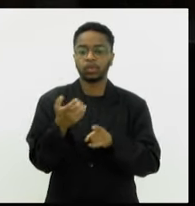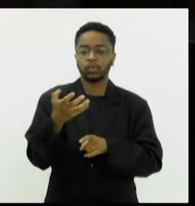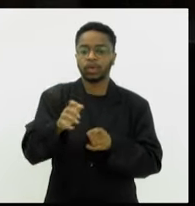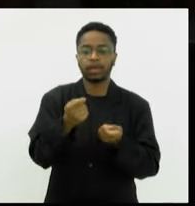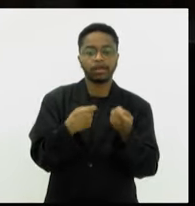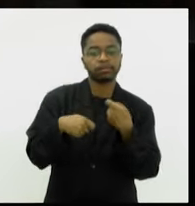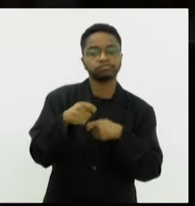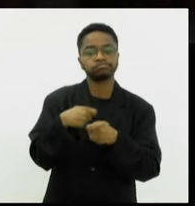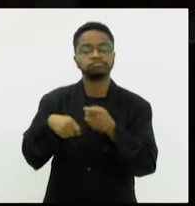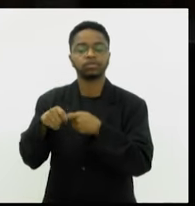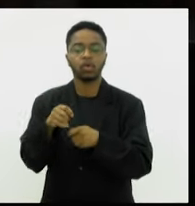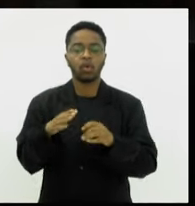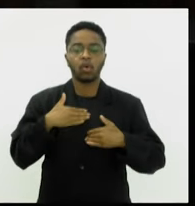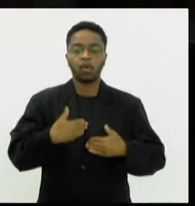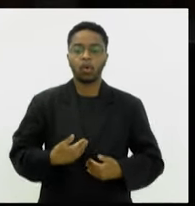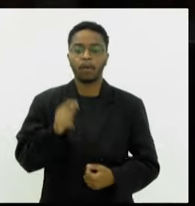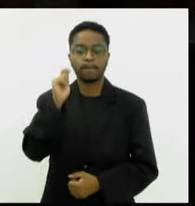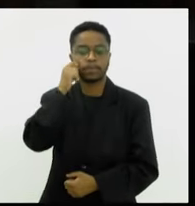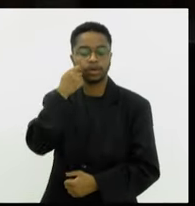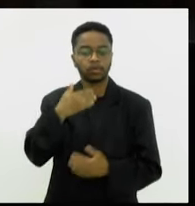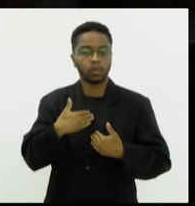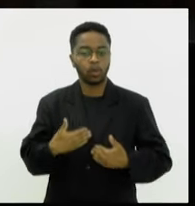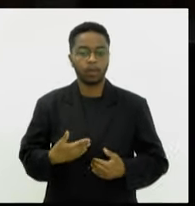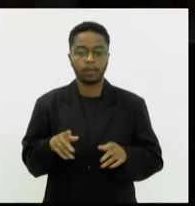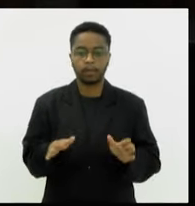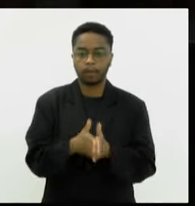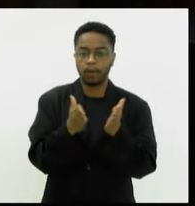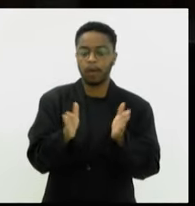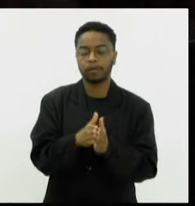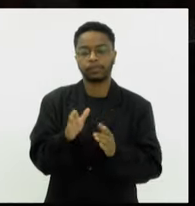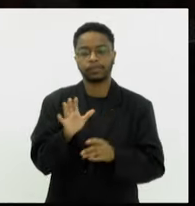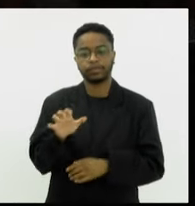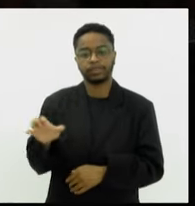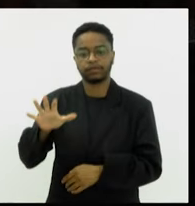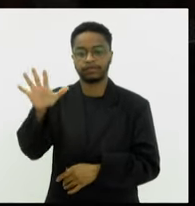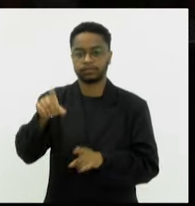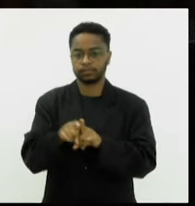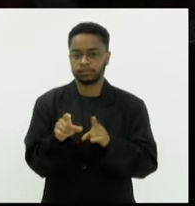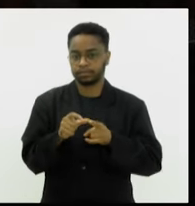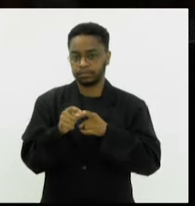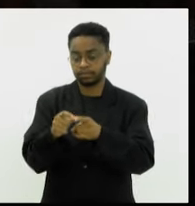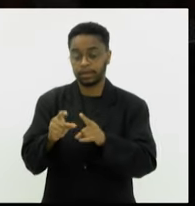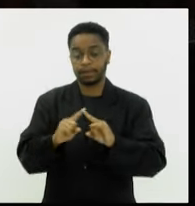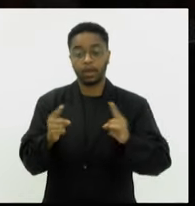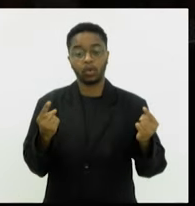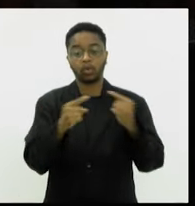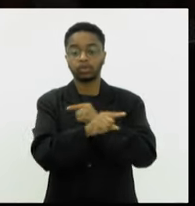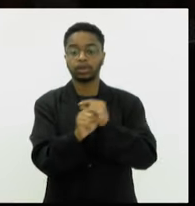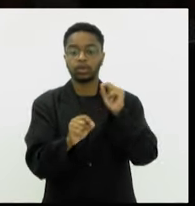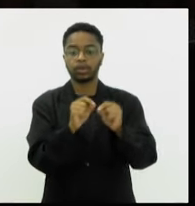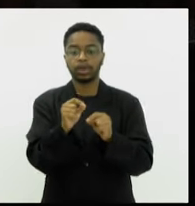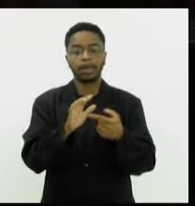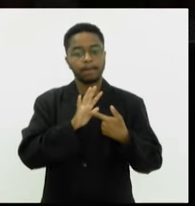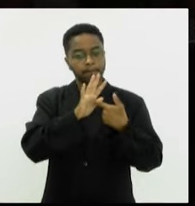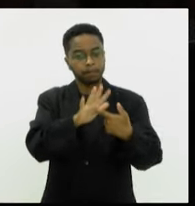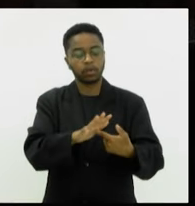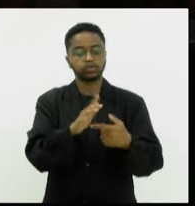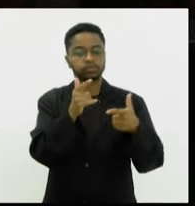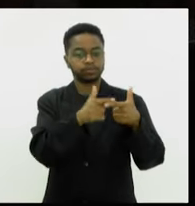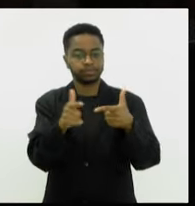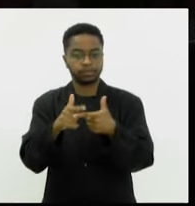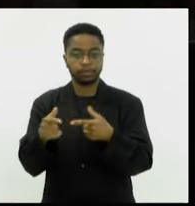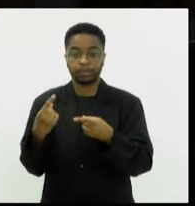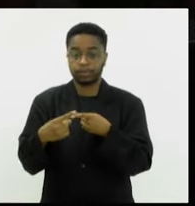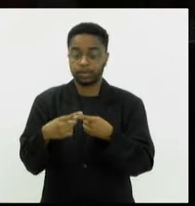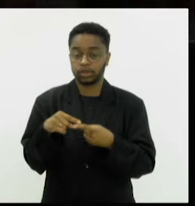mercantilização do corpo preto, do corpo pobre, do corpo da favela e da periferia. Pelo contrário, vai botar o dedo na ferida. Sabe por quê?